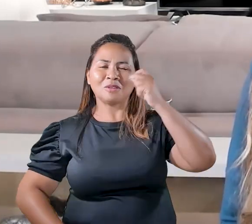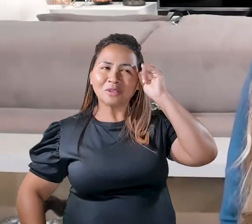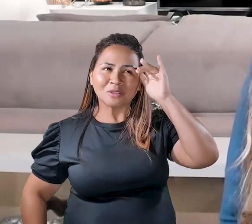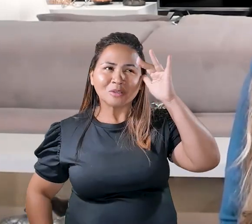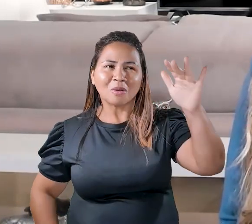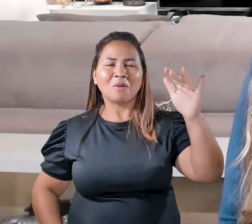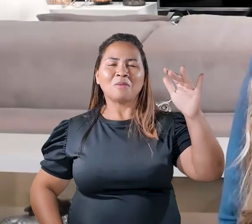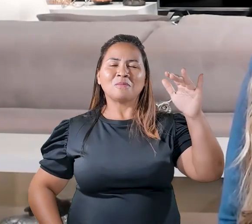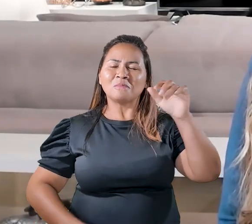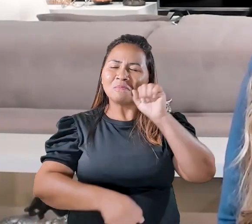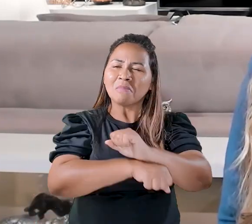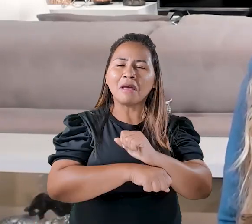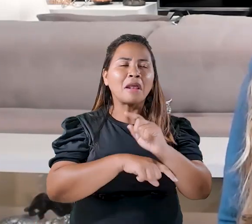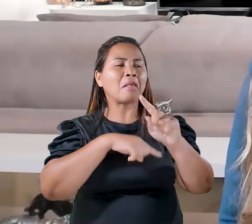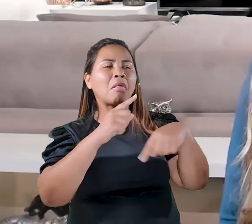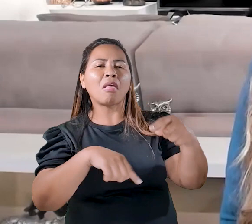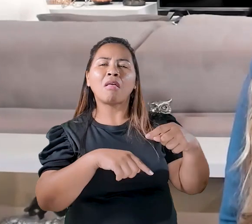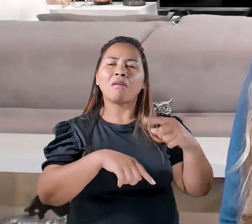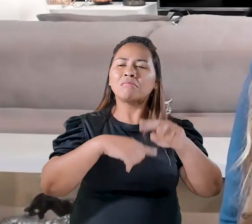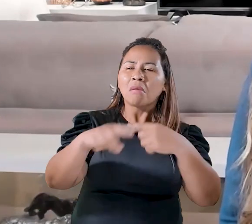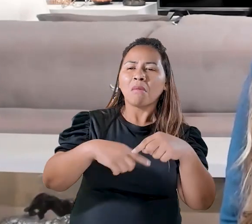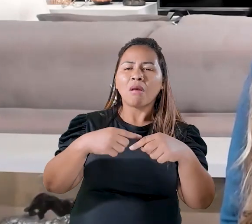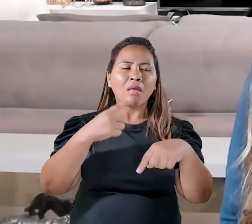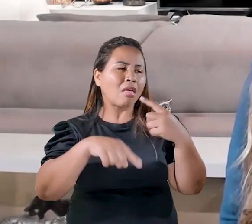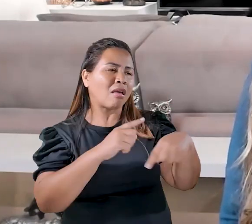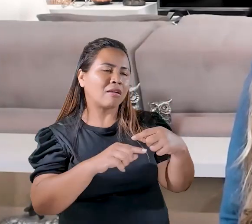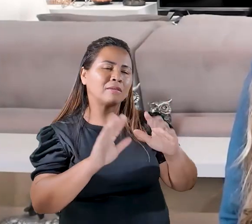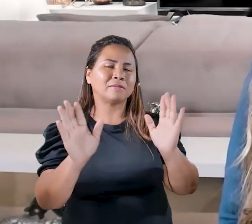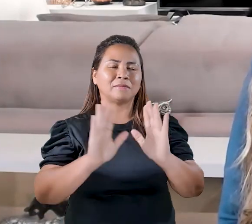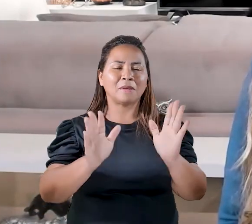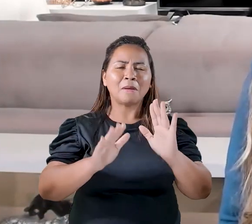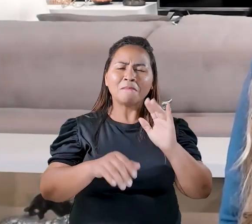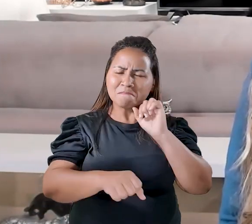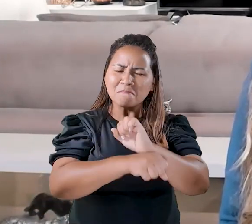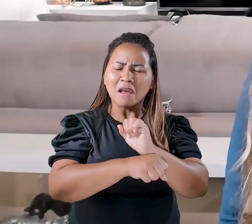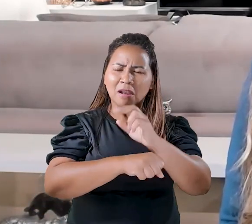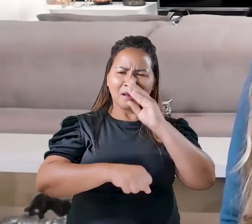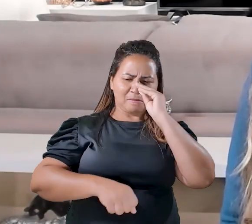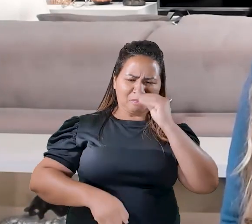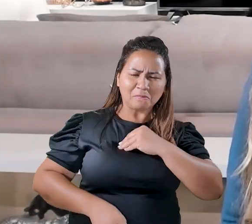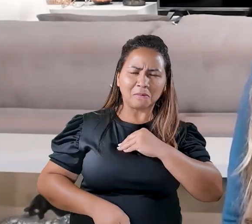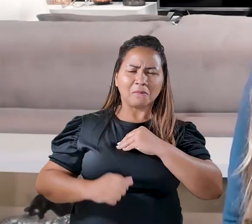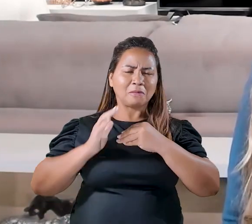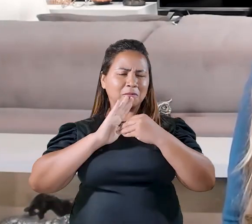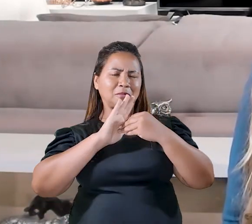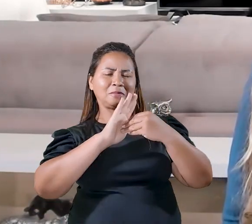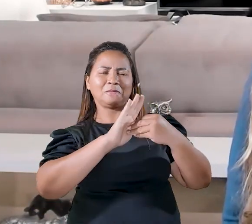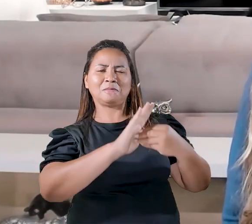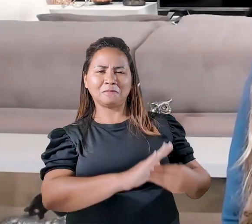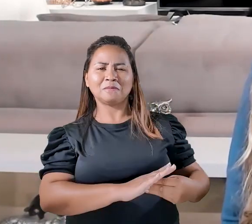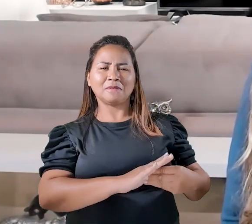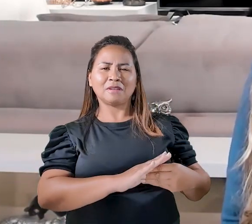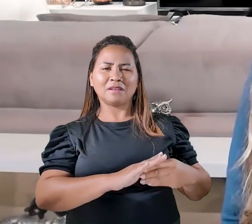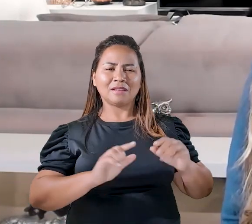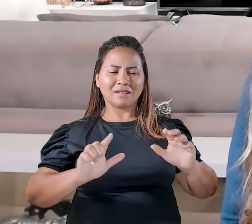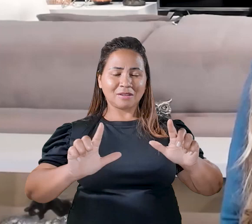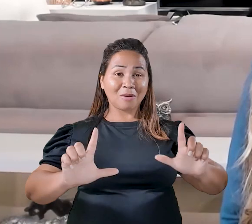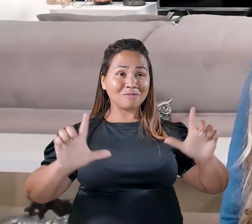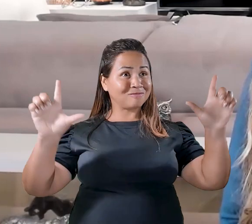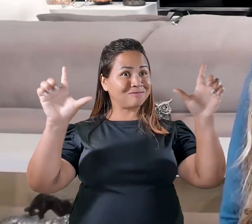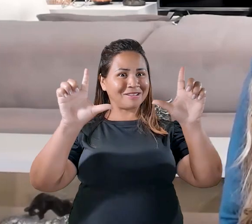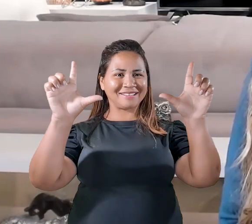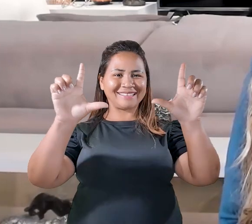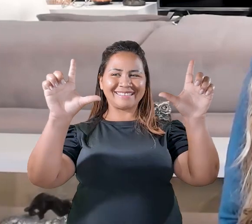procrastinar. De parar de desistir de você. E sinta tudo isso fazendo parte de você nesse momento.